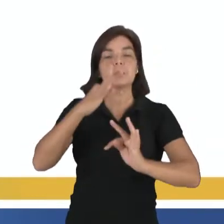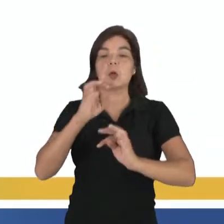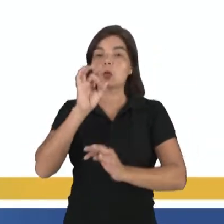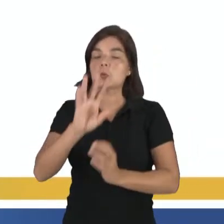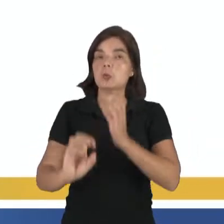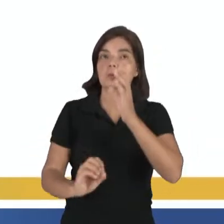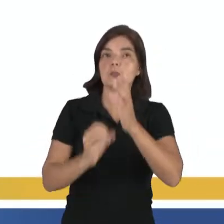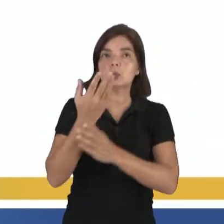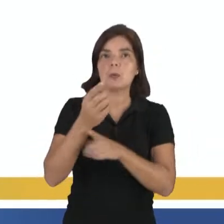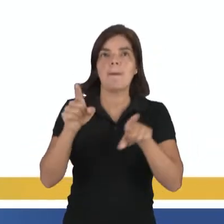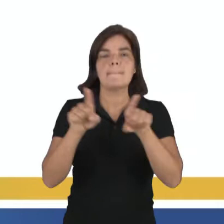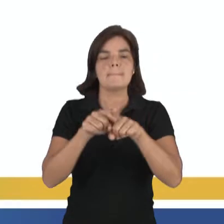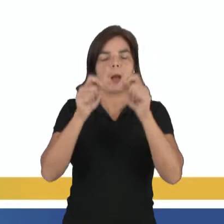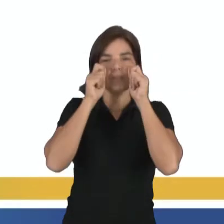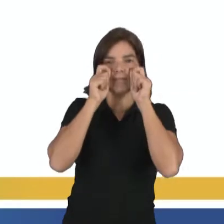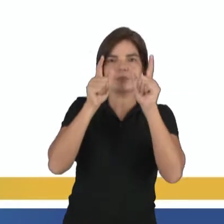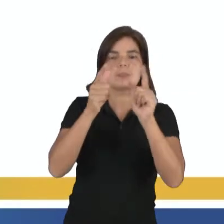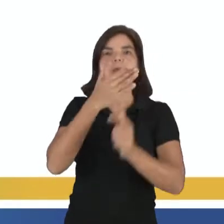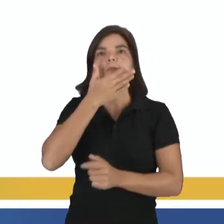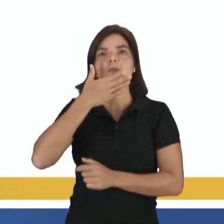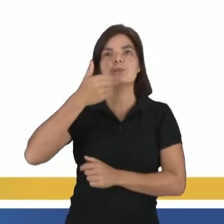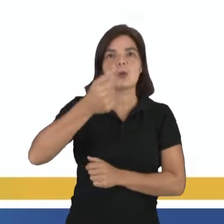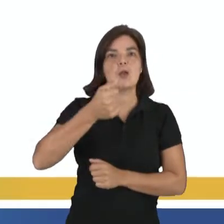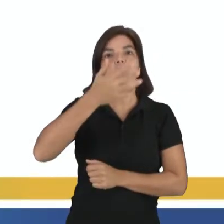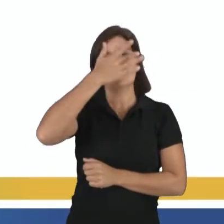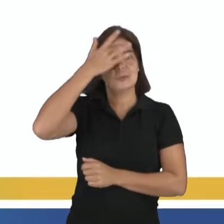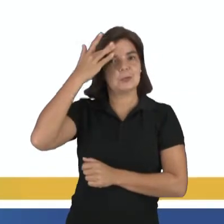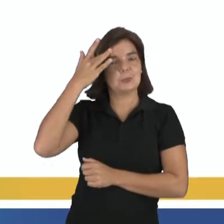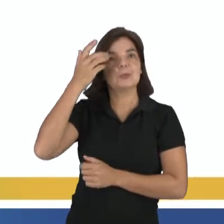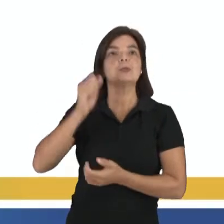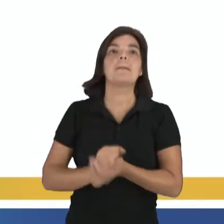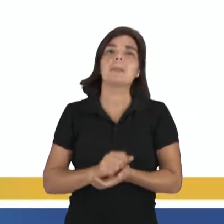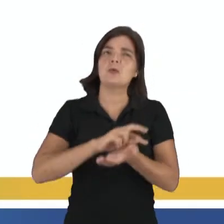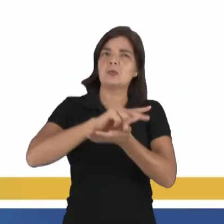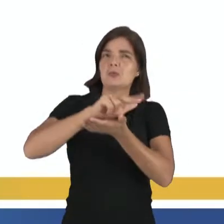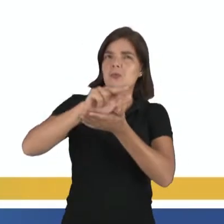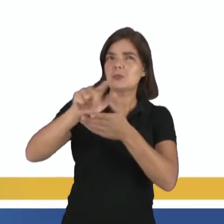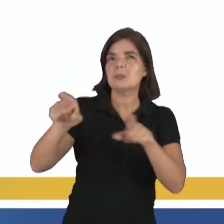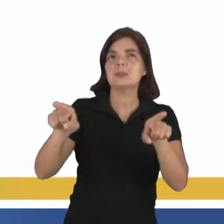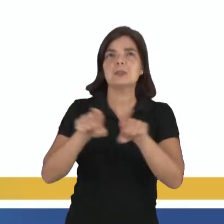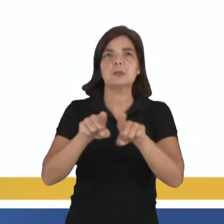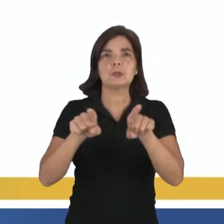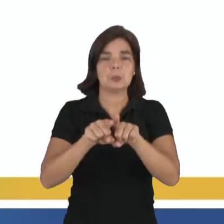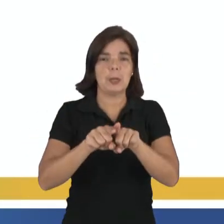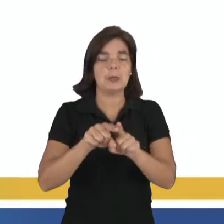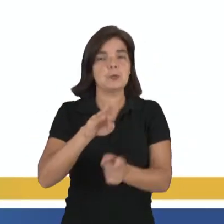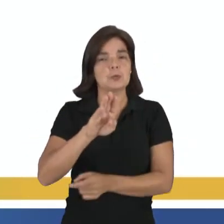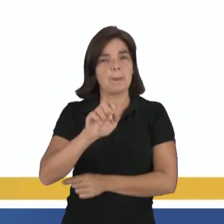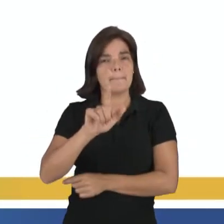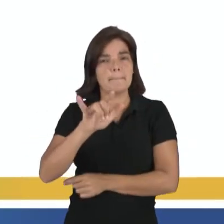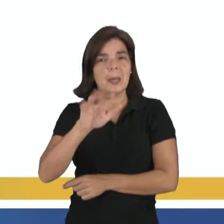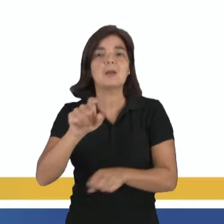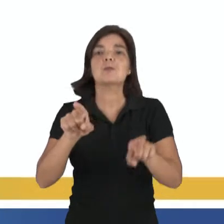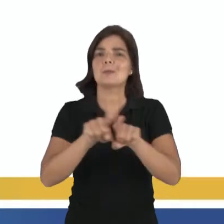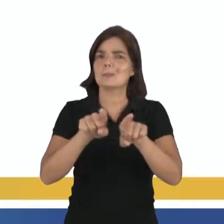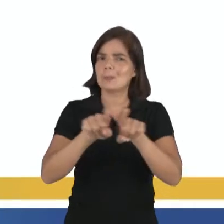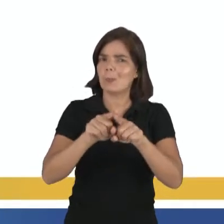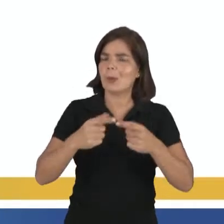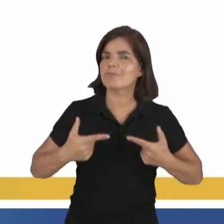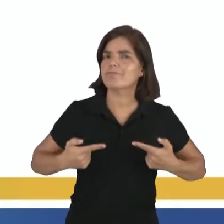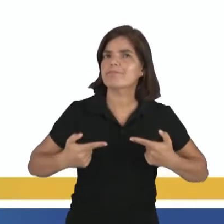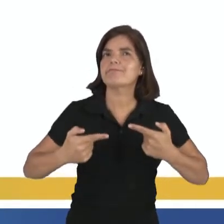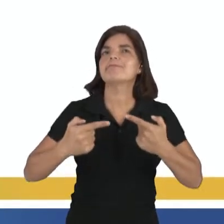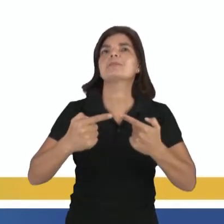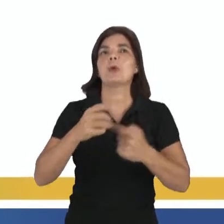surgiu somente para despertar o que há de melhor nos seres humanos. Em diversos fatores, como nos instrumentos bélicos e de guerra, por